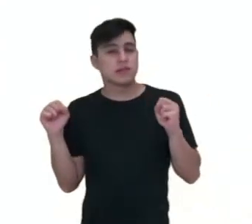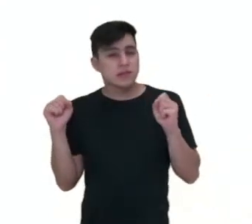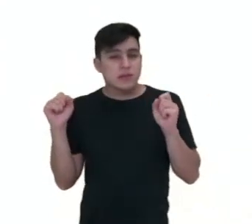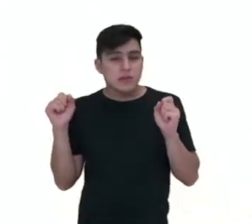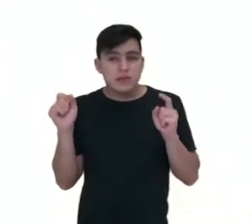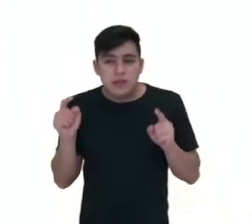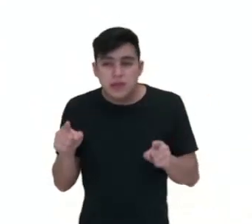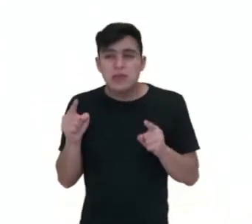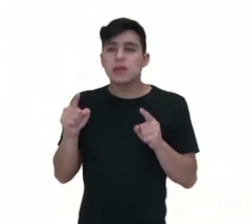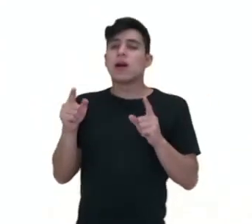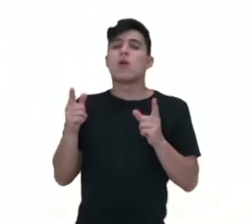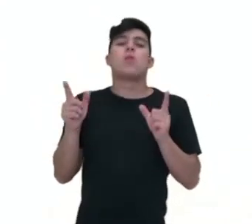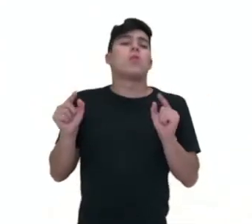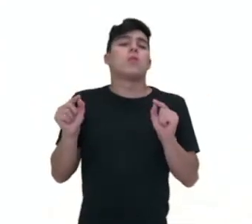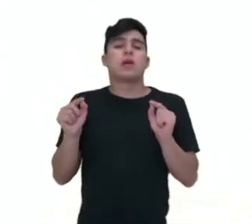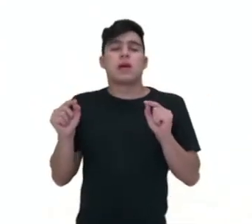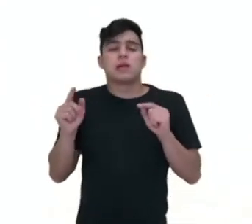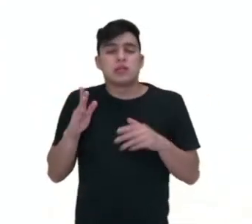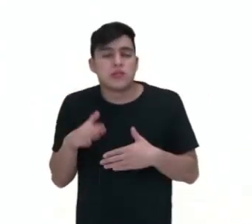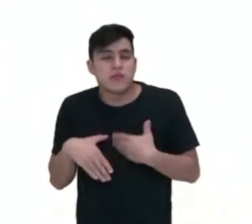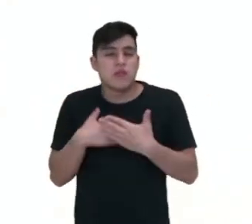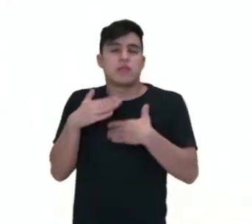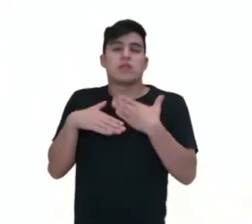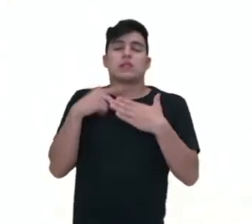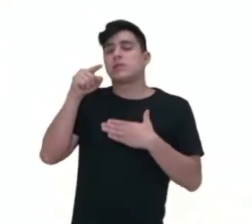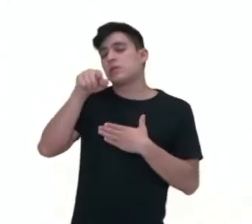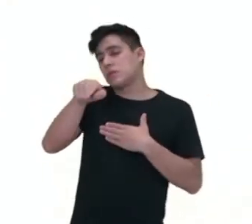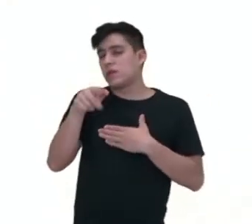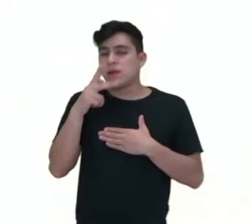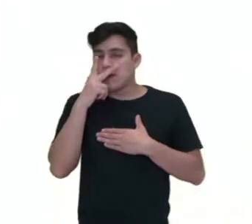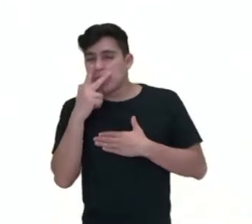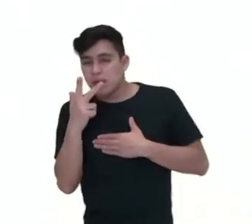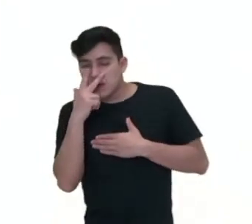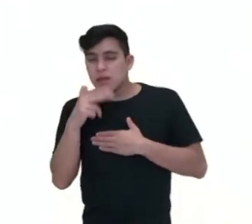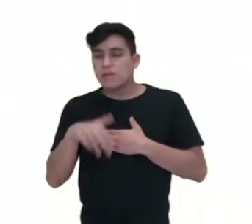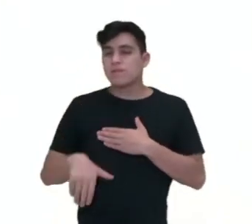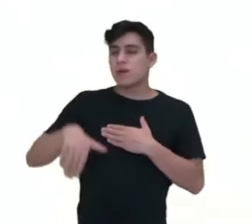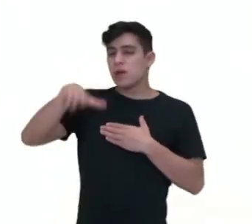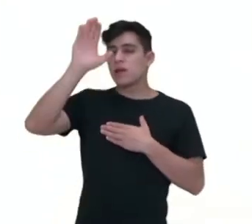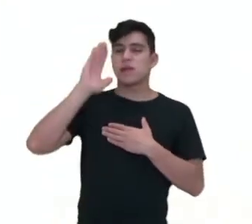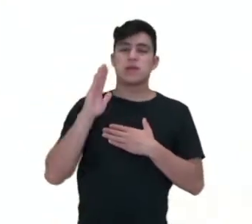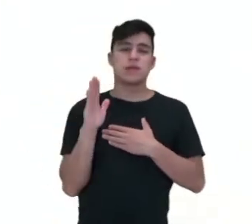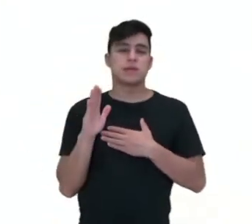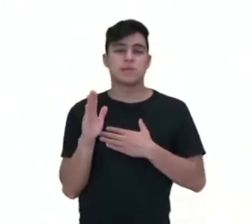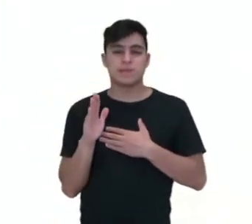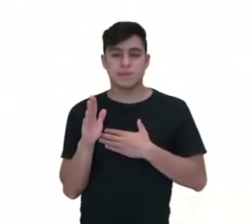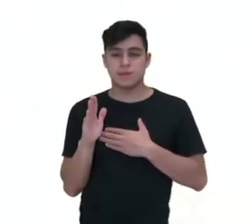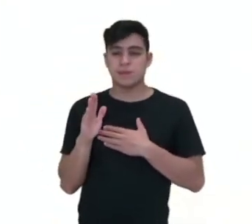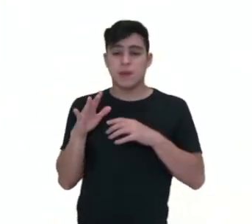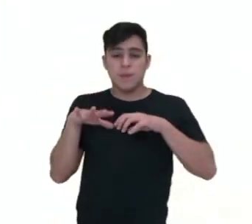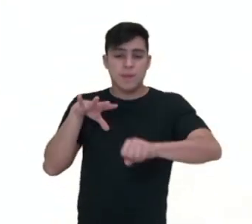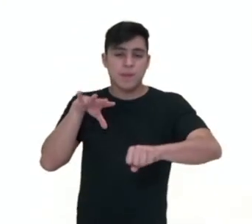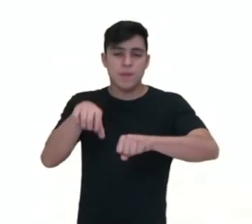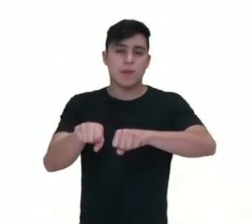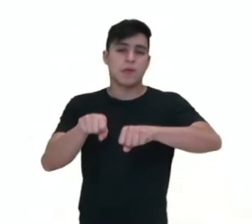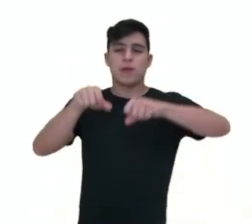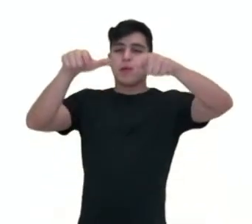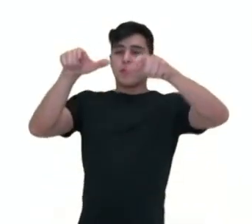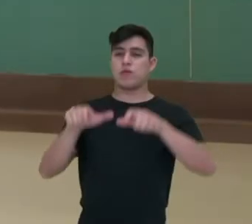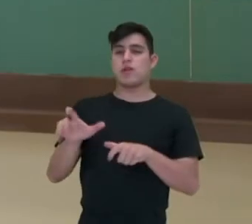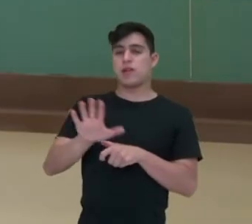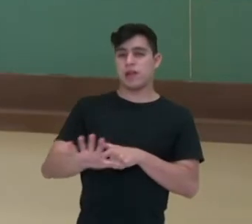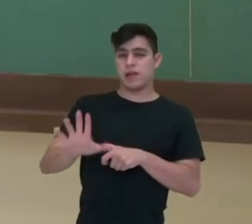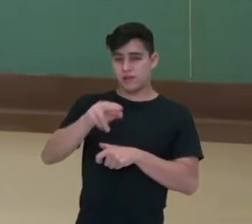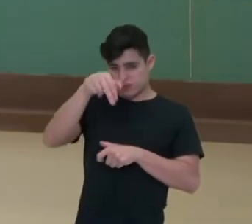de cana-de-açúcar acabou desenvolvendo e fazendo com que houvesse também uma ocupação maior daquelas